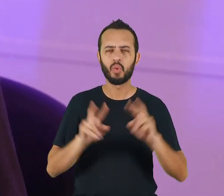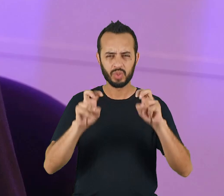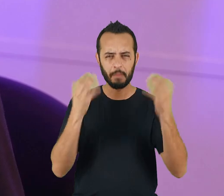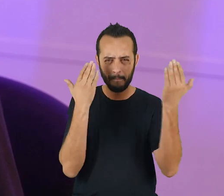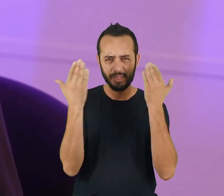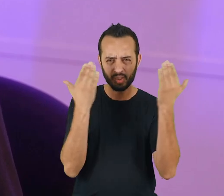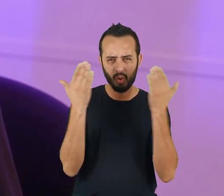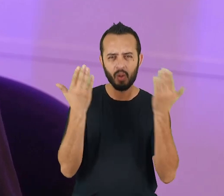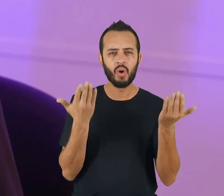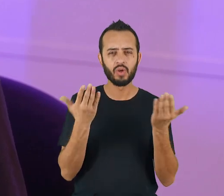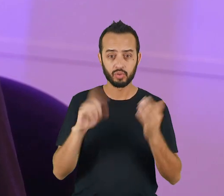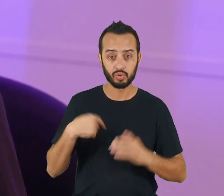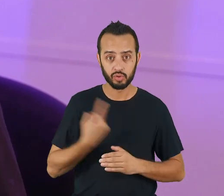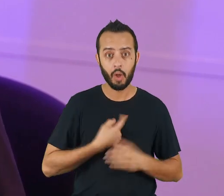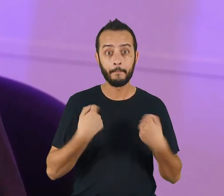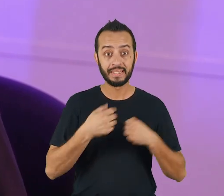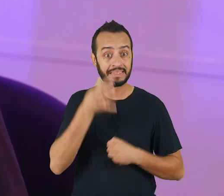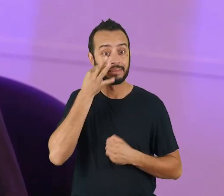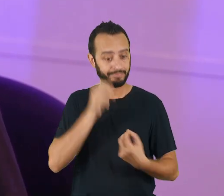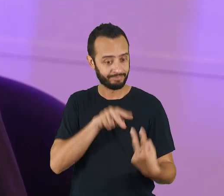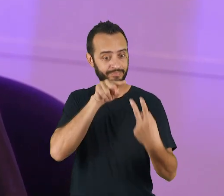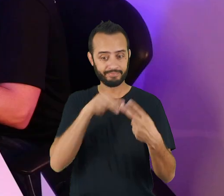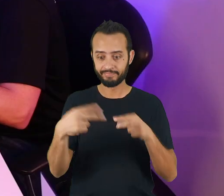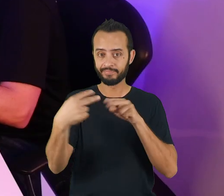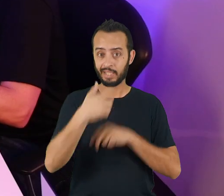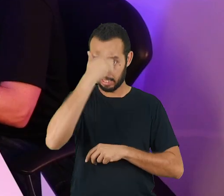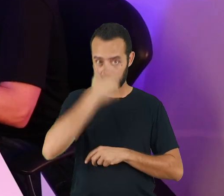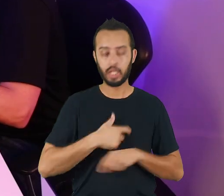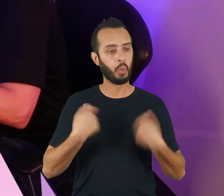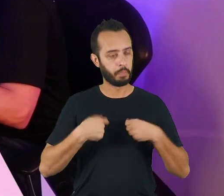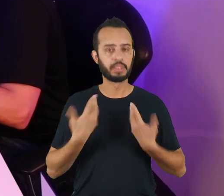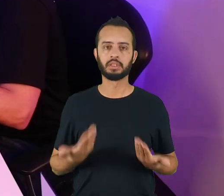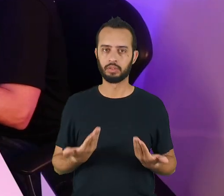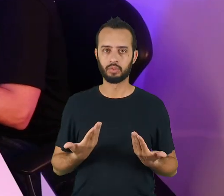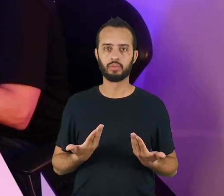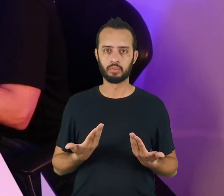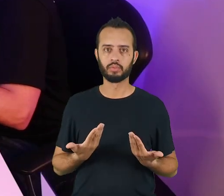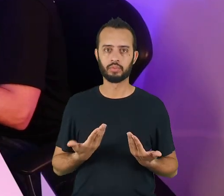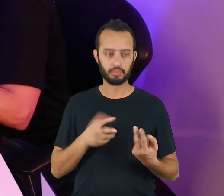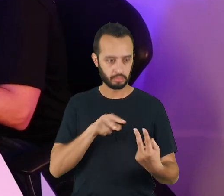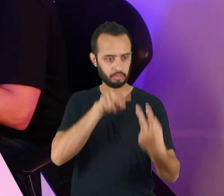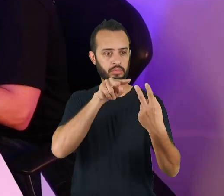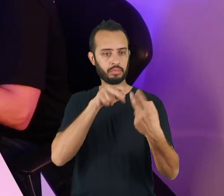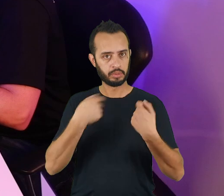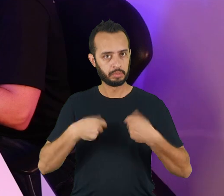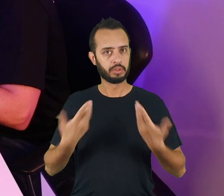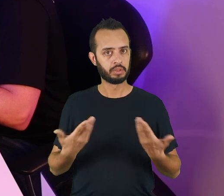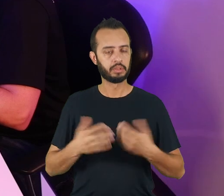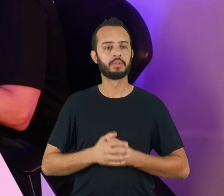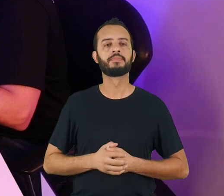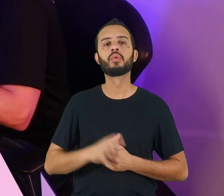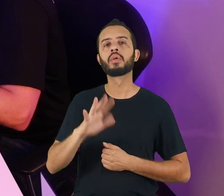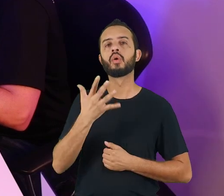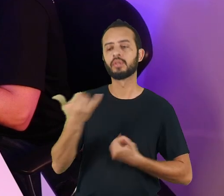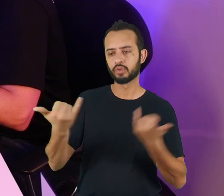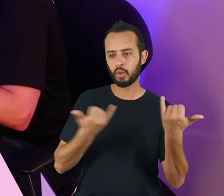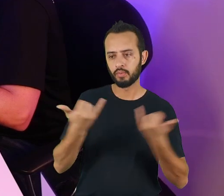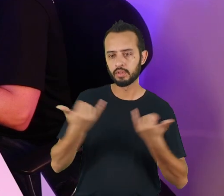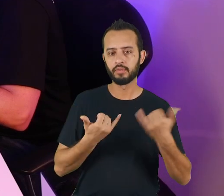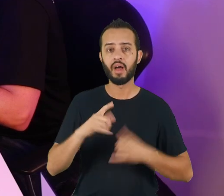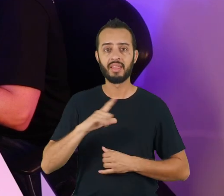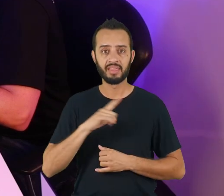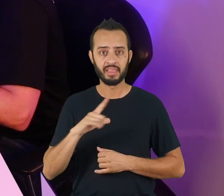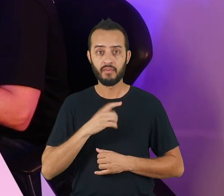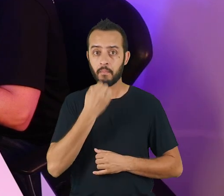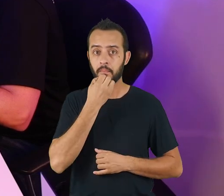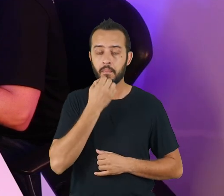psicológica a gente tem que ver gente então eu preciso ver gente né é o que acontece é que é igual como você disse o